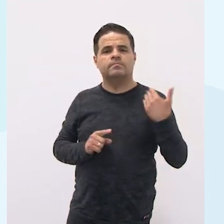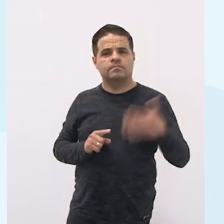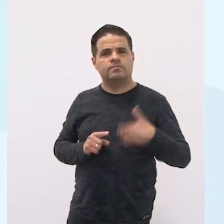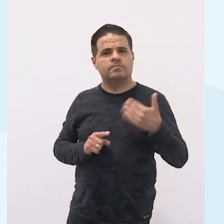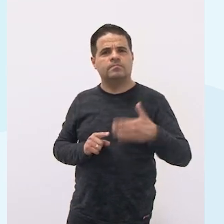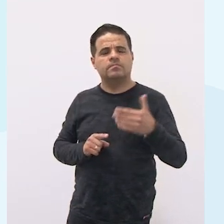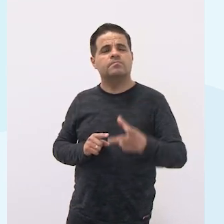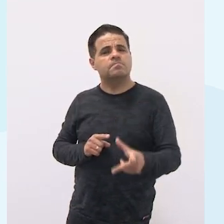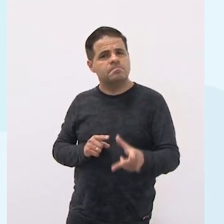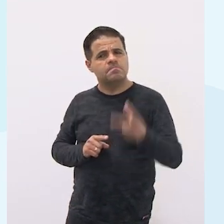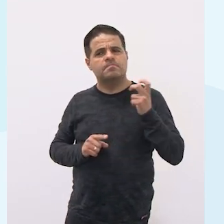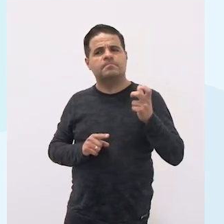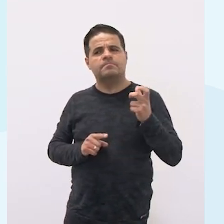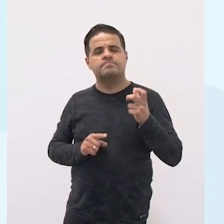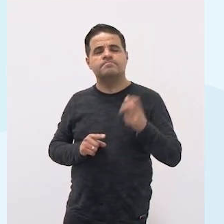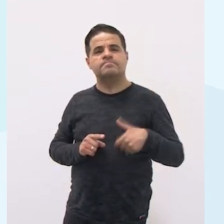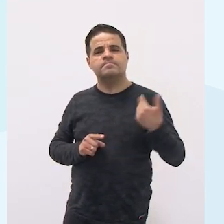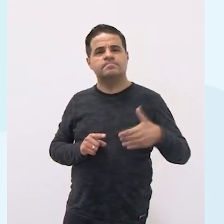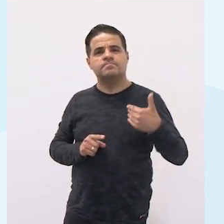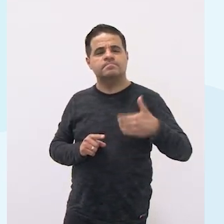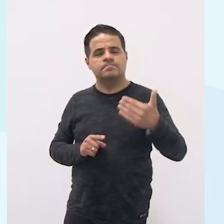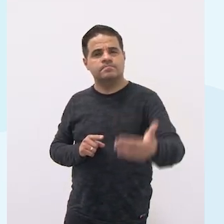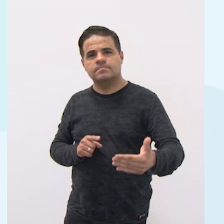também percebemos que